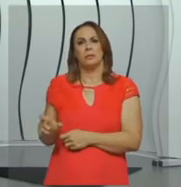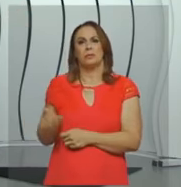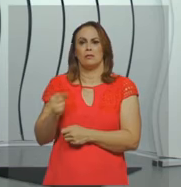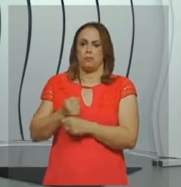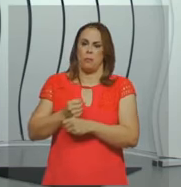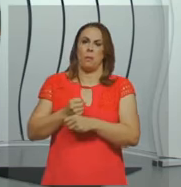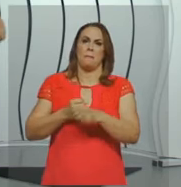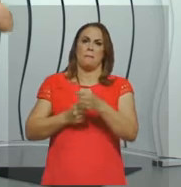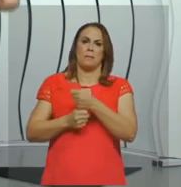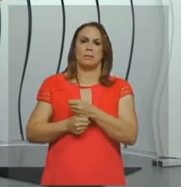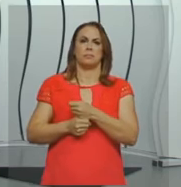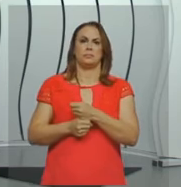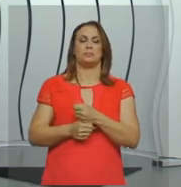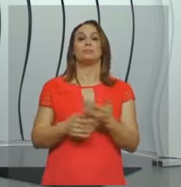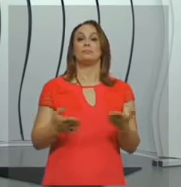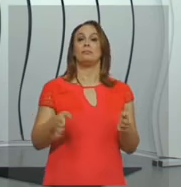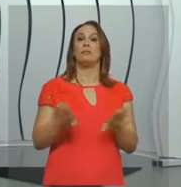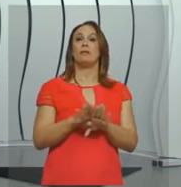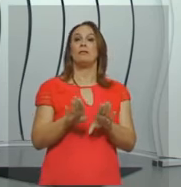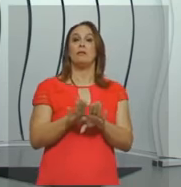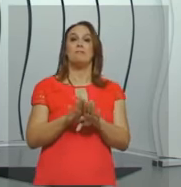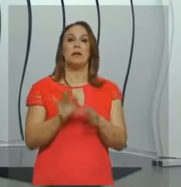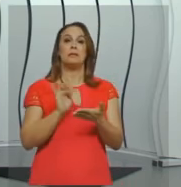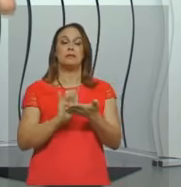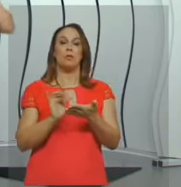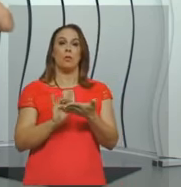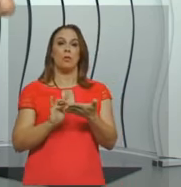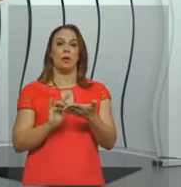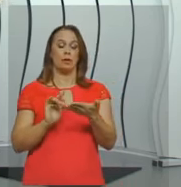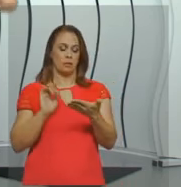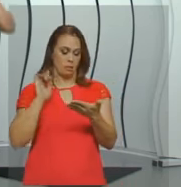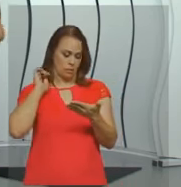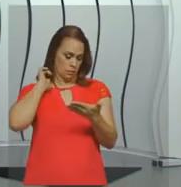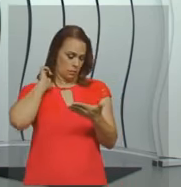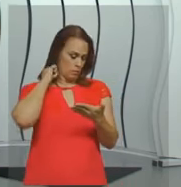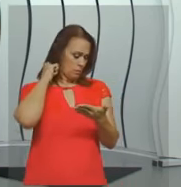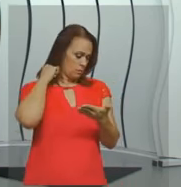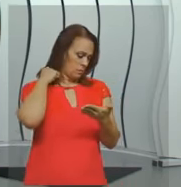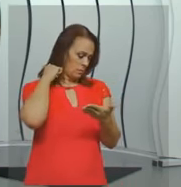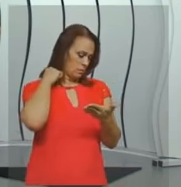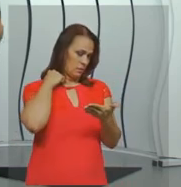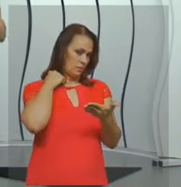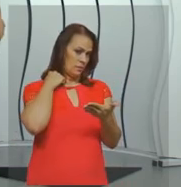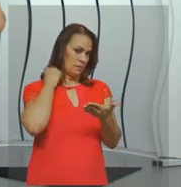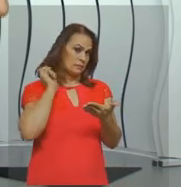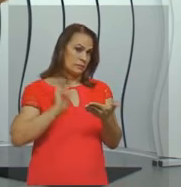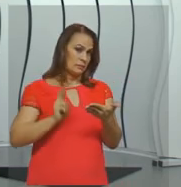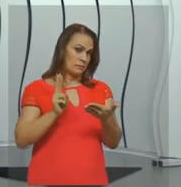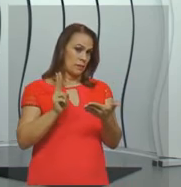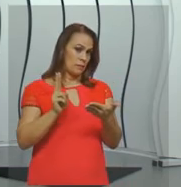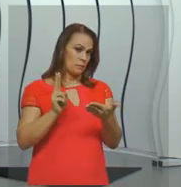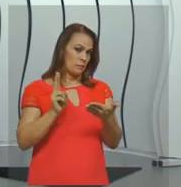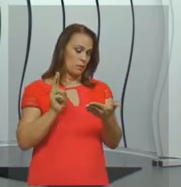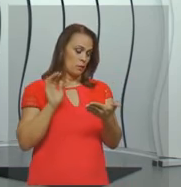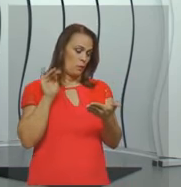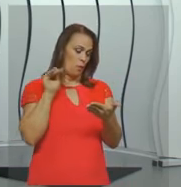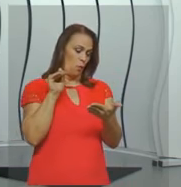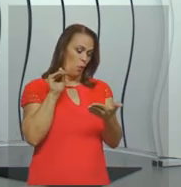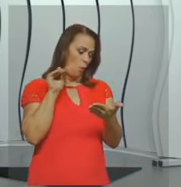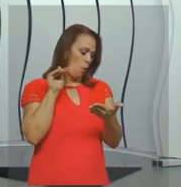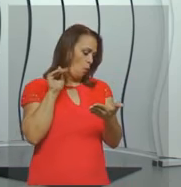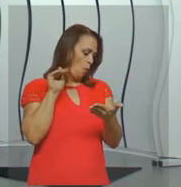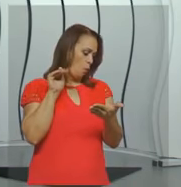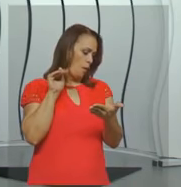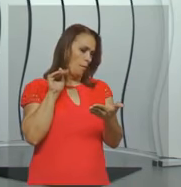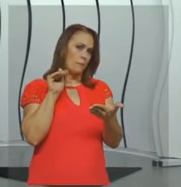mundo ligado no celular, aqui ó, todo mundo com a coluna cervical aqui baixa, causando algumas